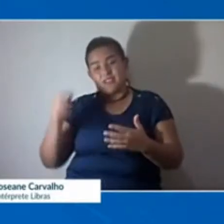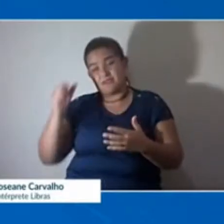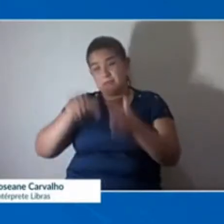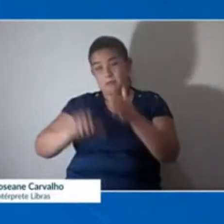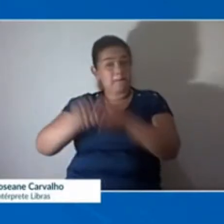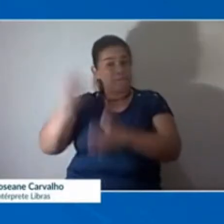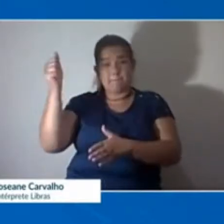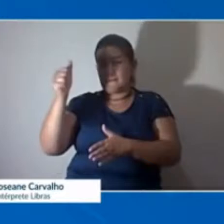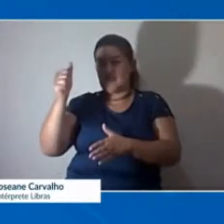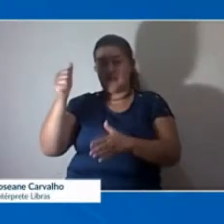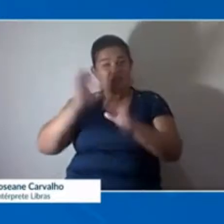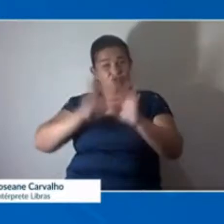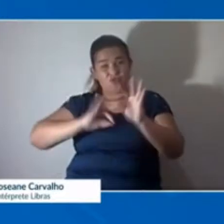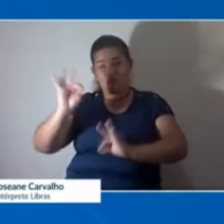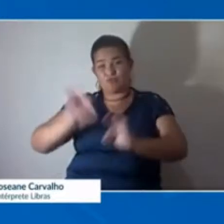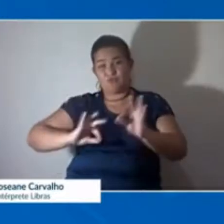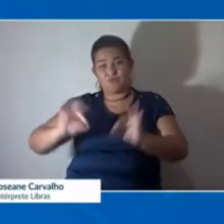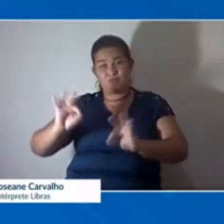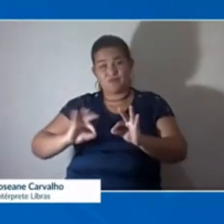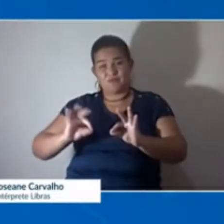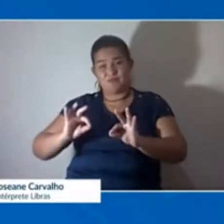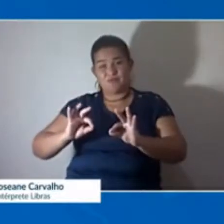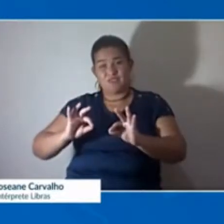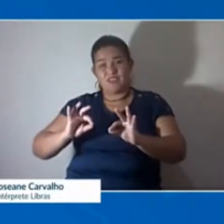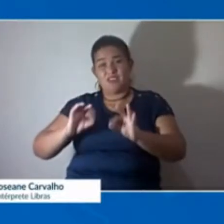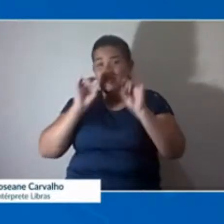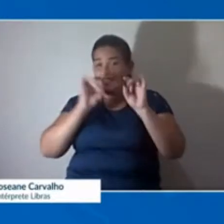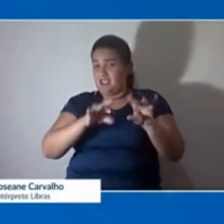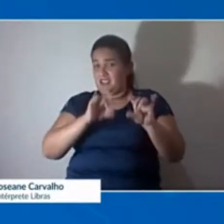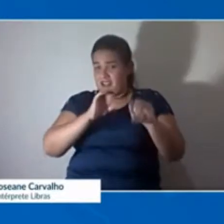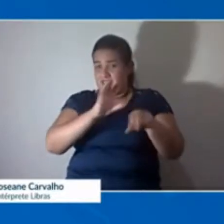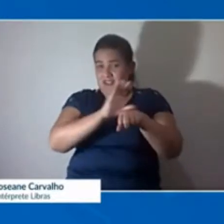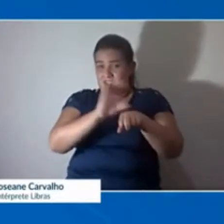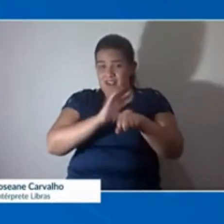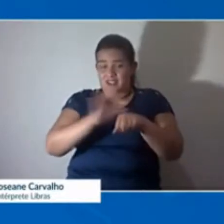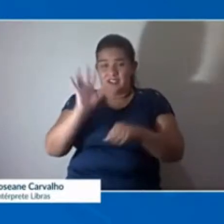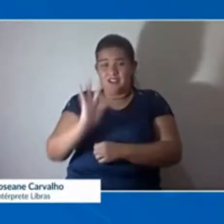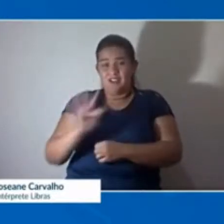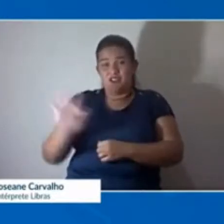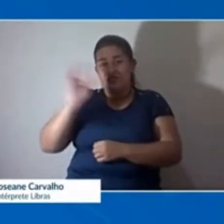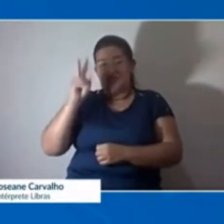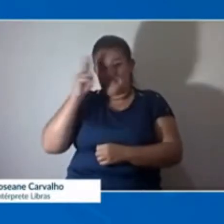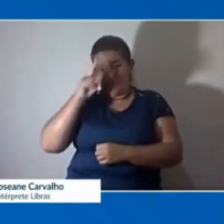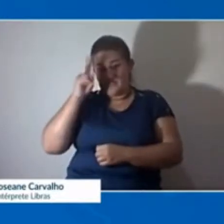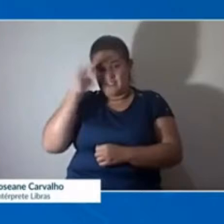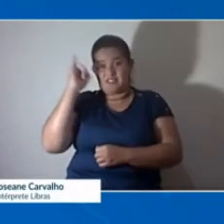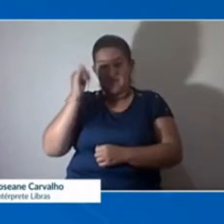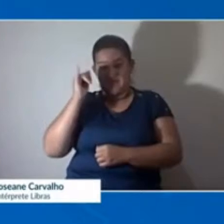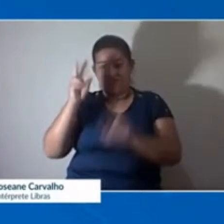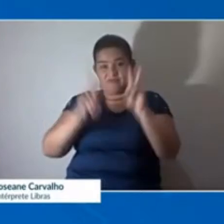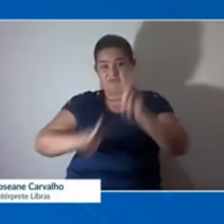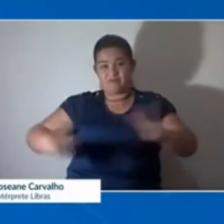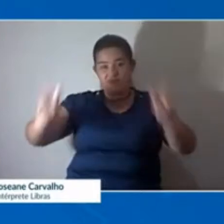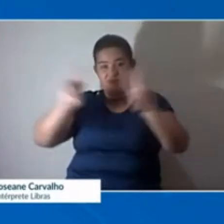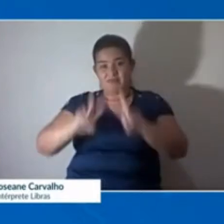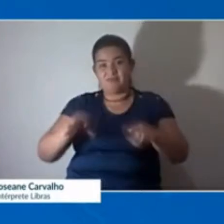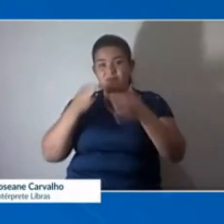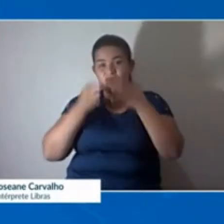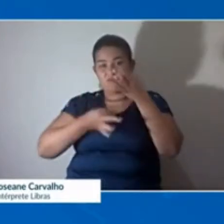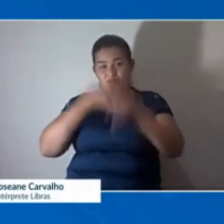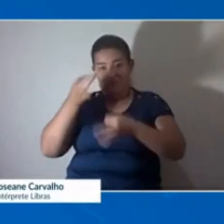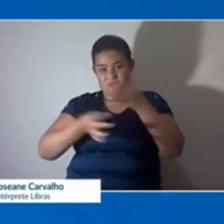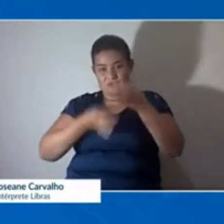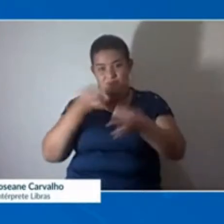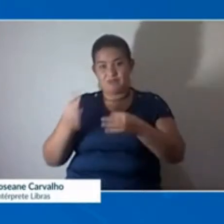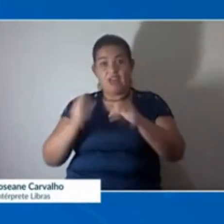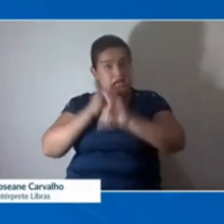se organizou ali na especialização de história e narrativas audiovisuais, é ampliar, divulgar esse